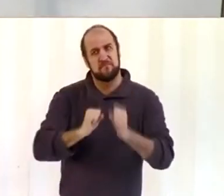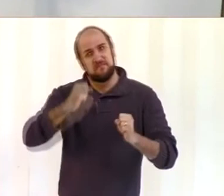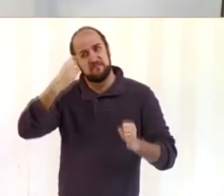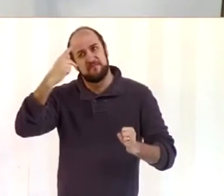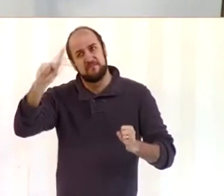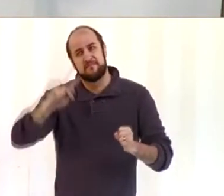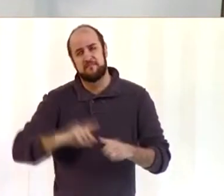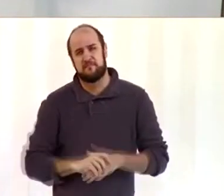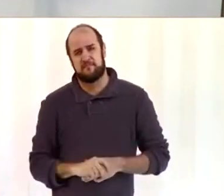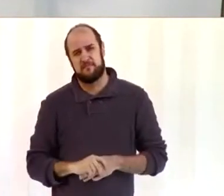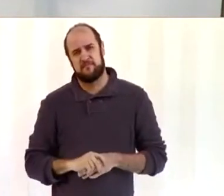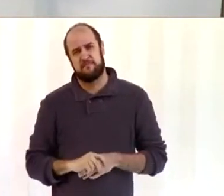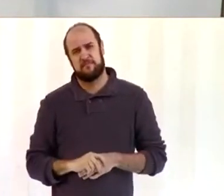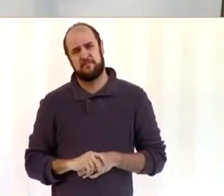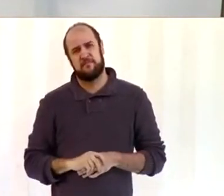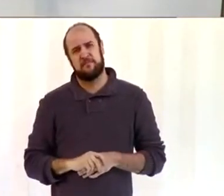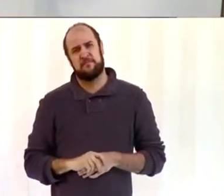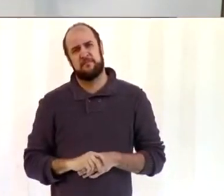Deus.